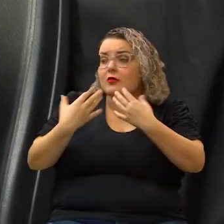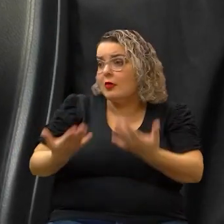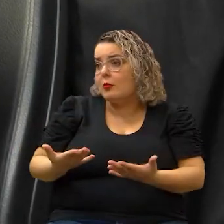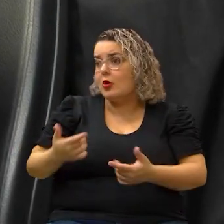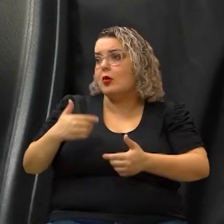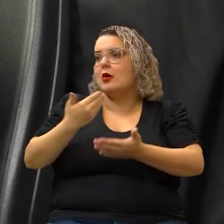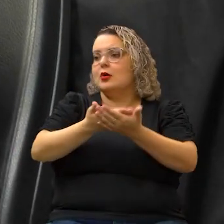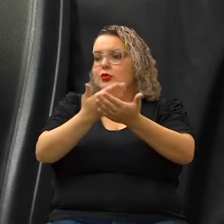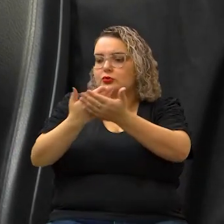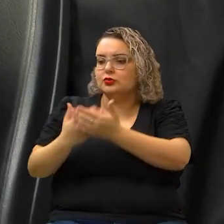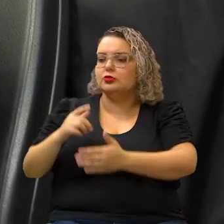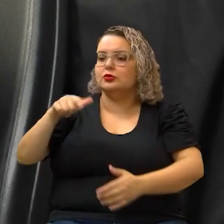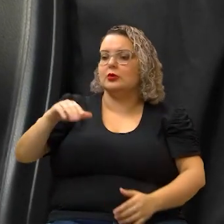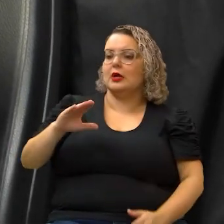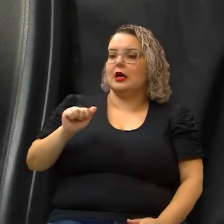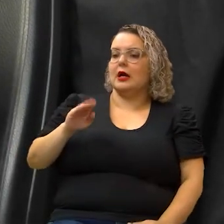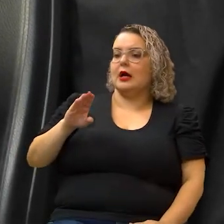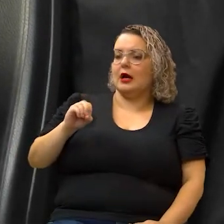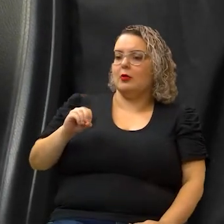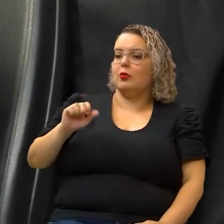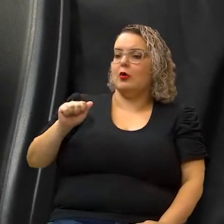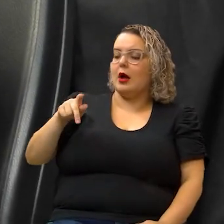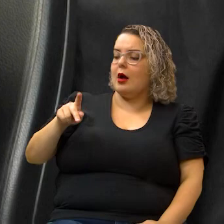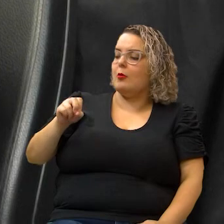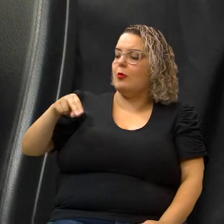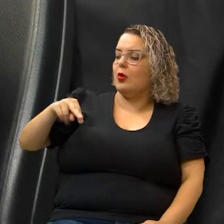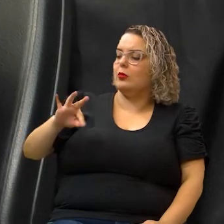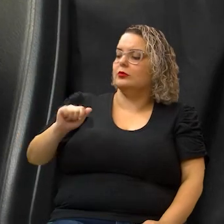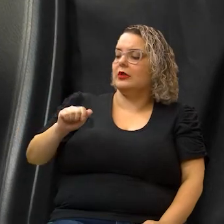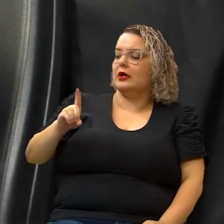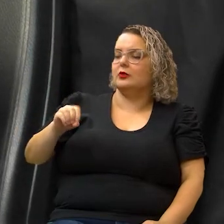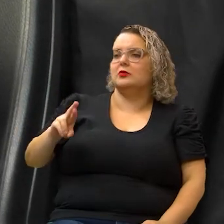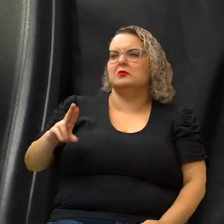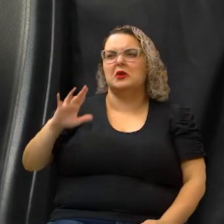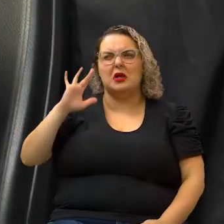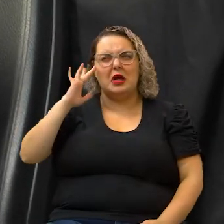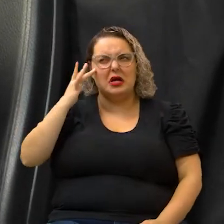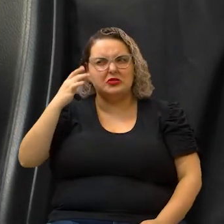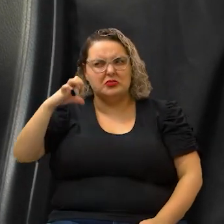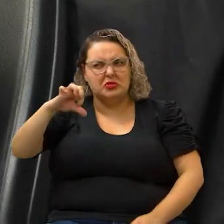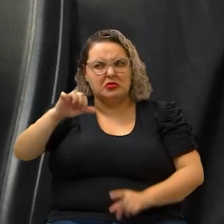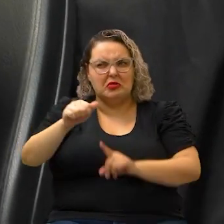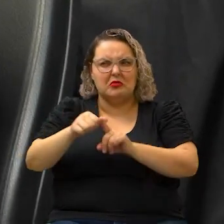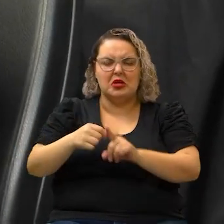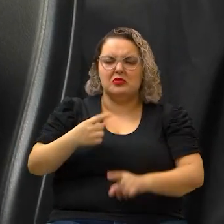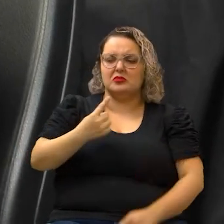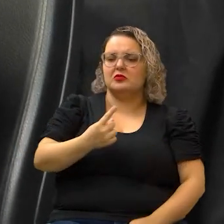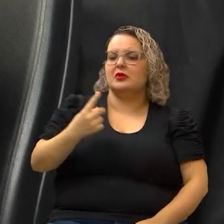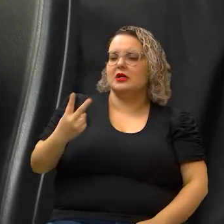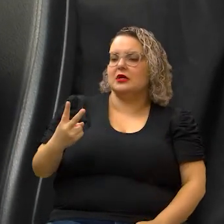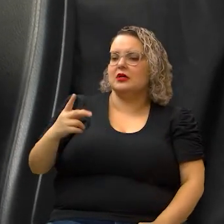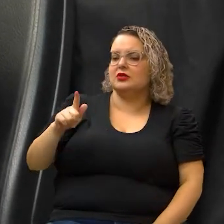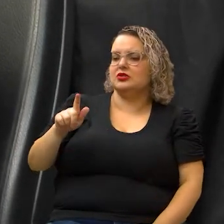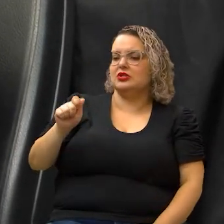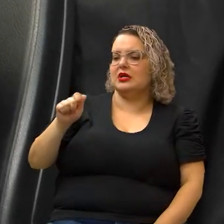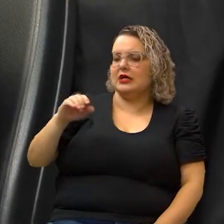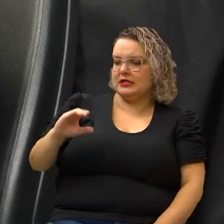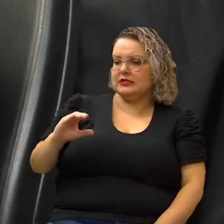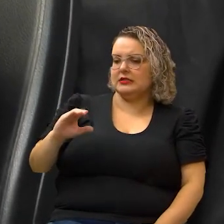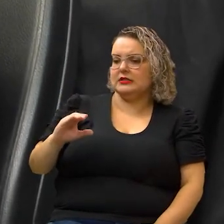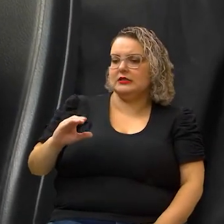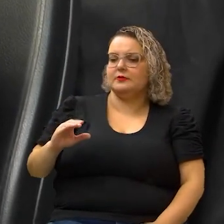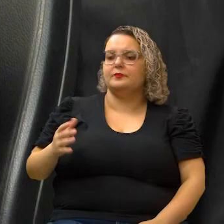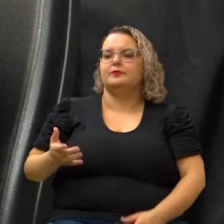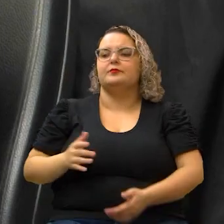estudei e logo eu saí como cabo apontador. Né? Então, você vê, eu fiquei acho que 9 meses ali no 12º GAC, o Grupo de Artilharia